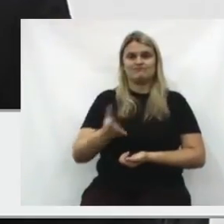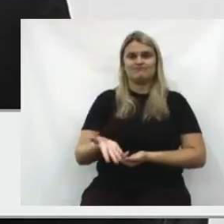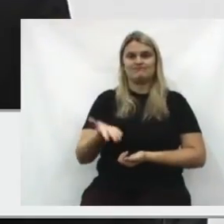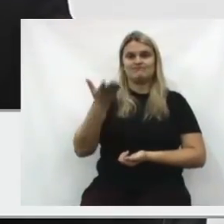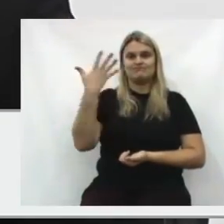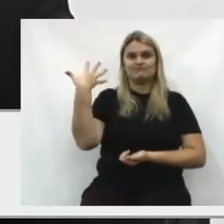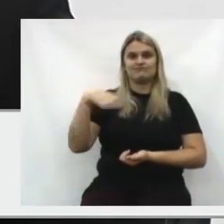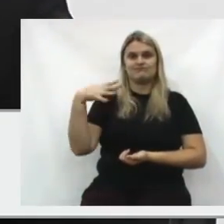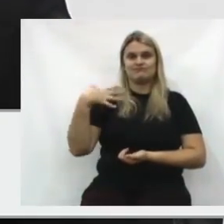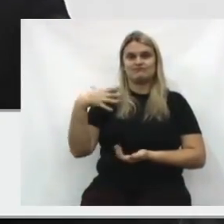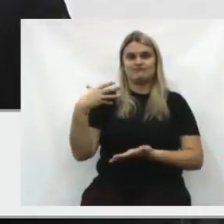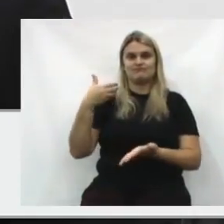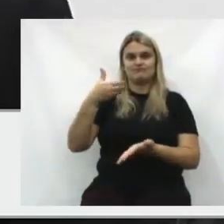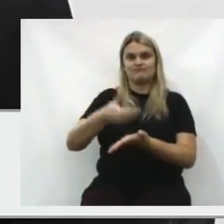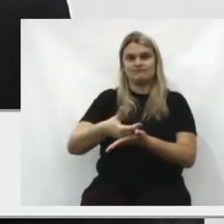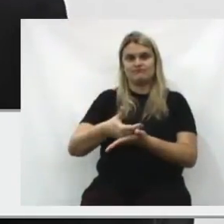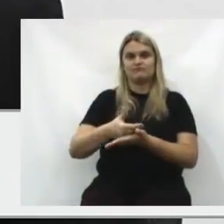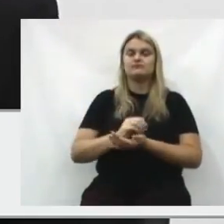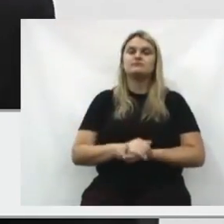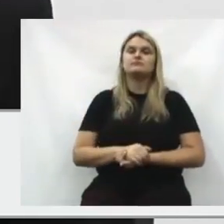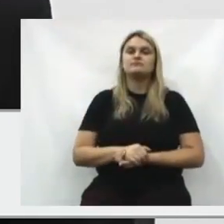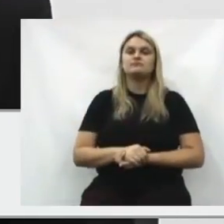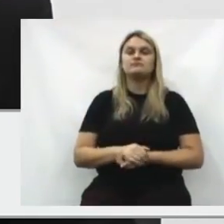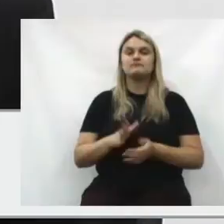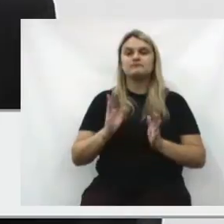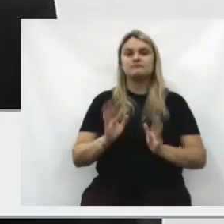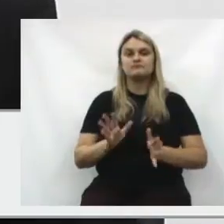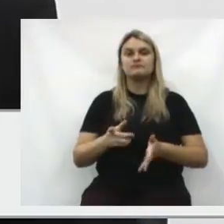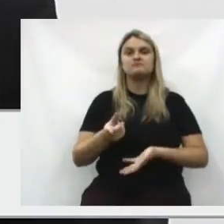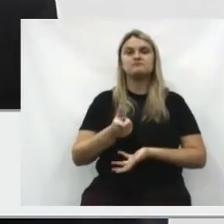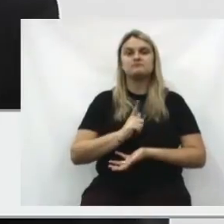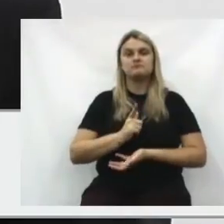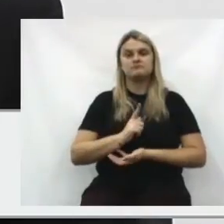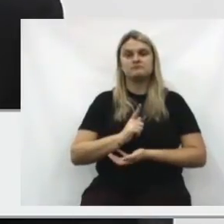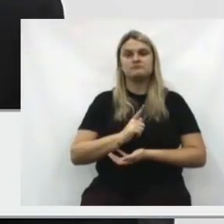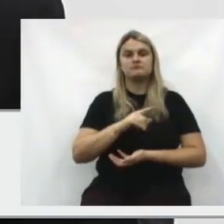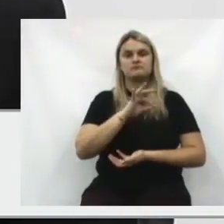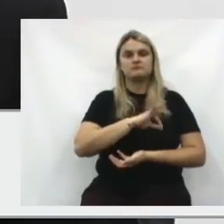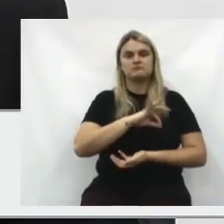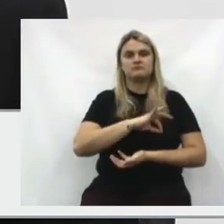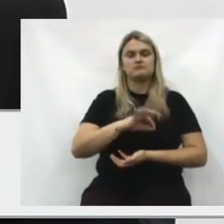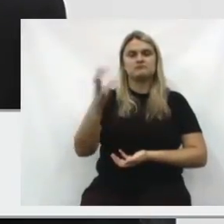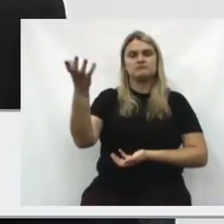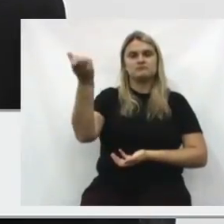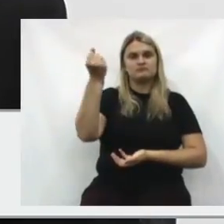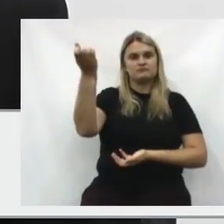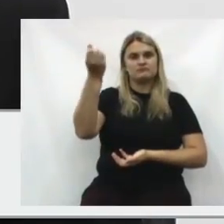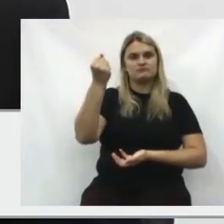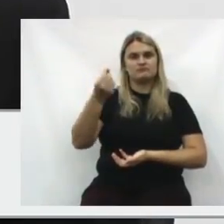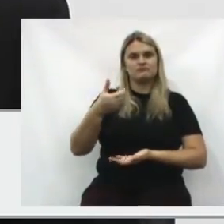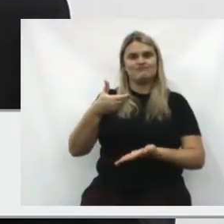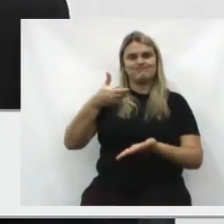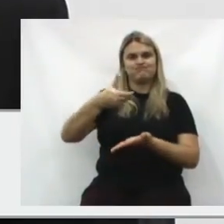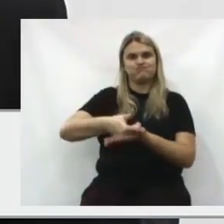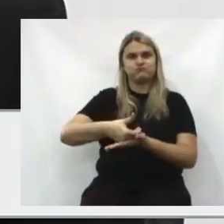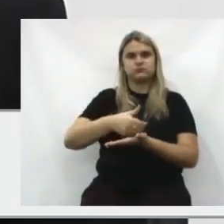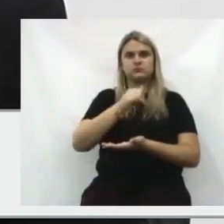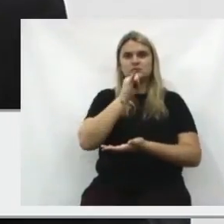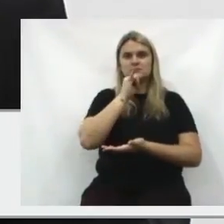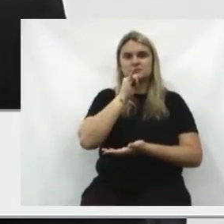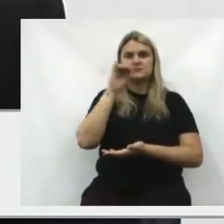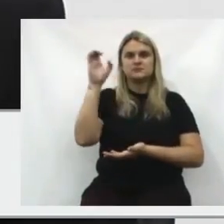Super salários, né? Hoje vem recebendo de